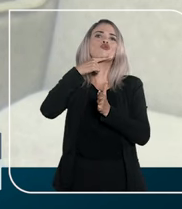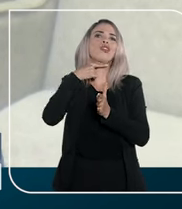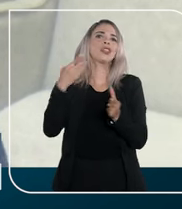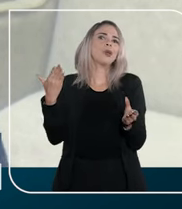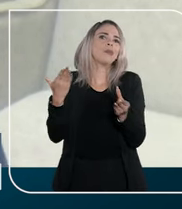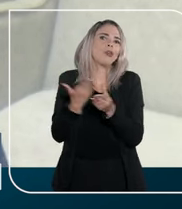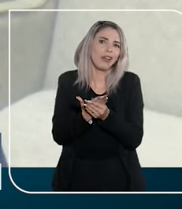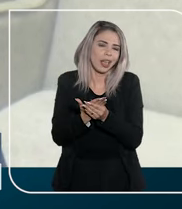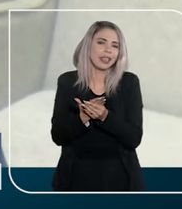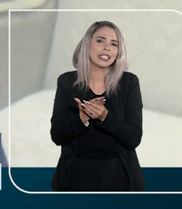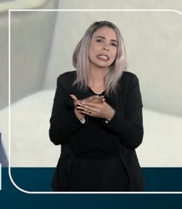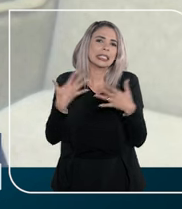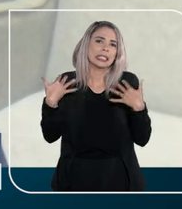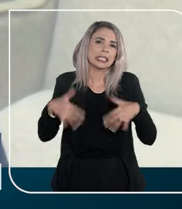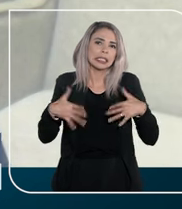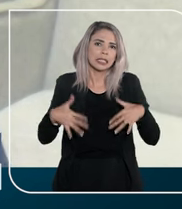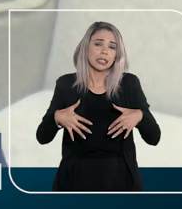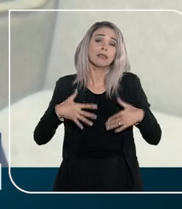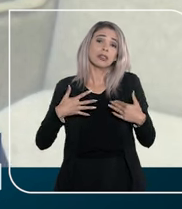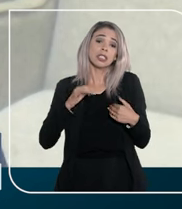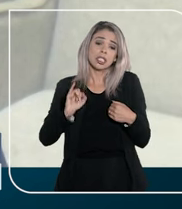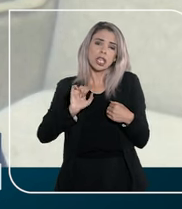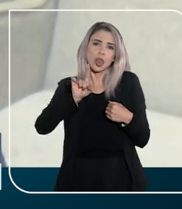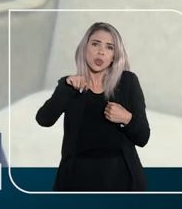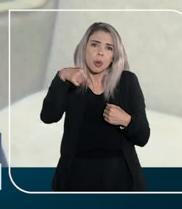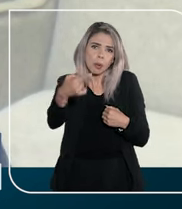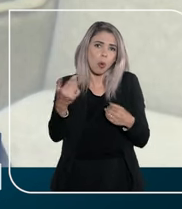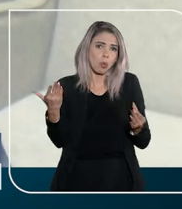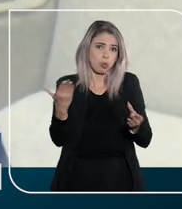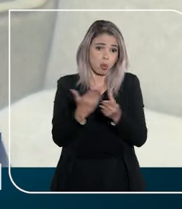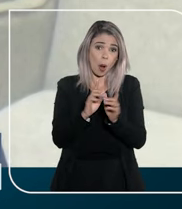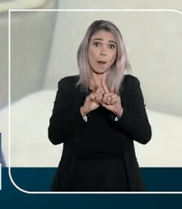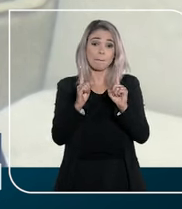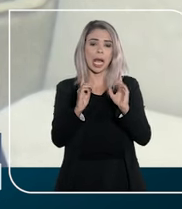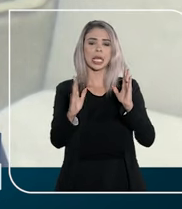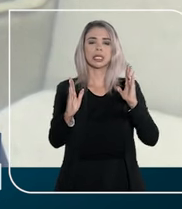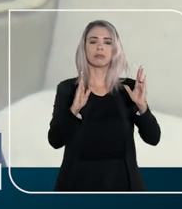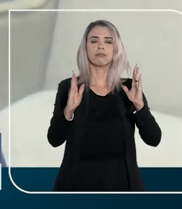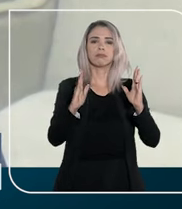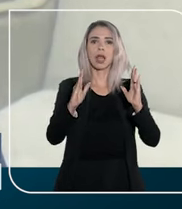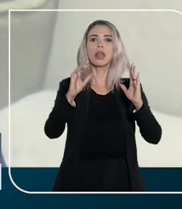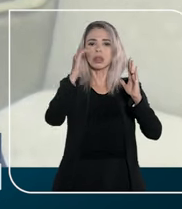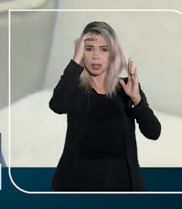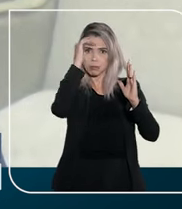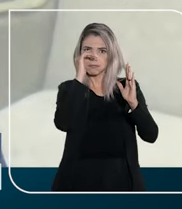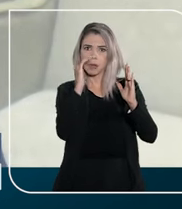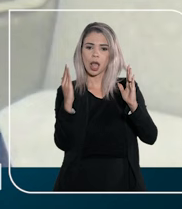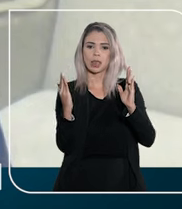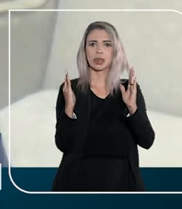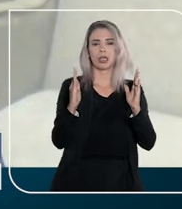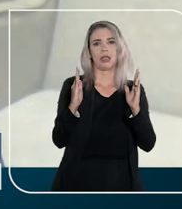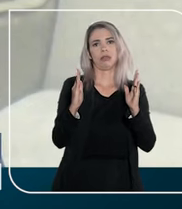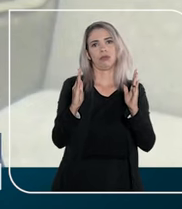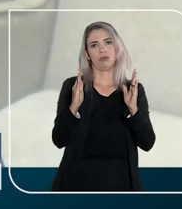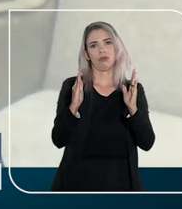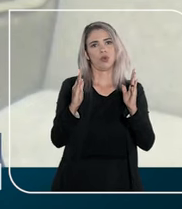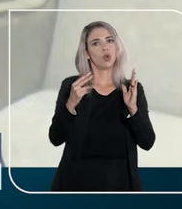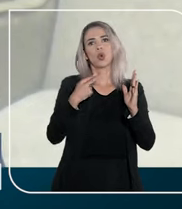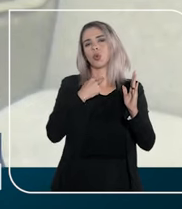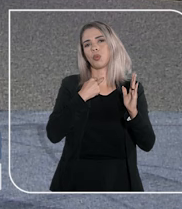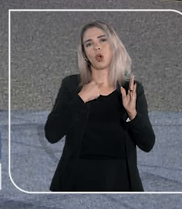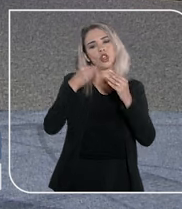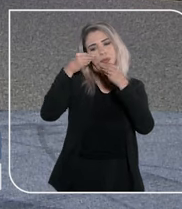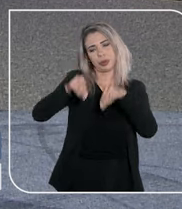mais precoce, o fato de tê-lo feito no momento posterior, dentro do prazo para ajuizamento do mandado de segurança, isso não pode